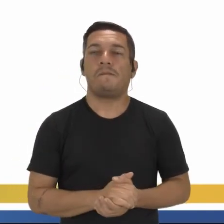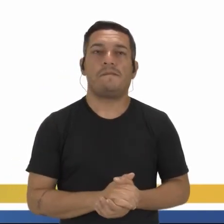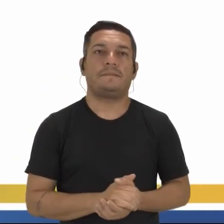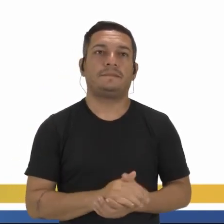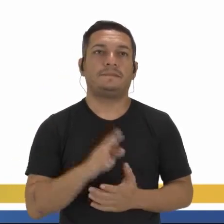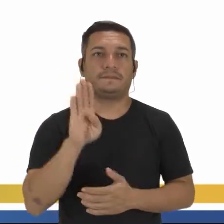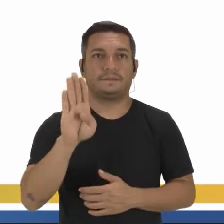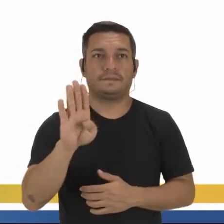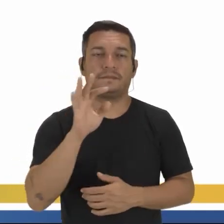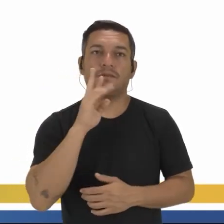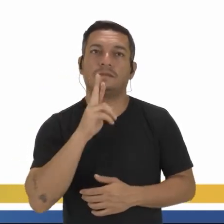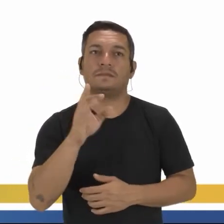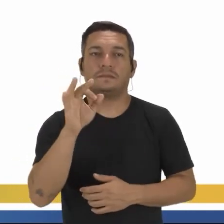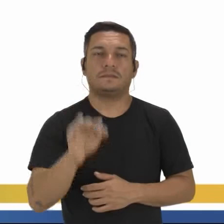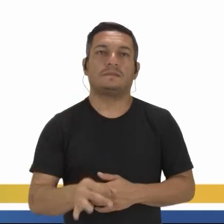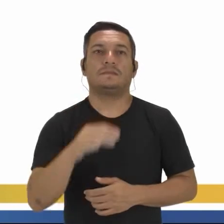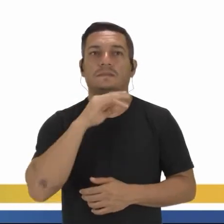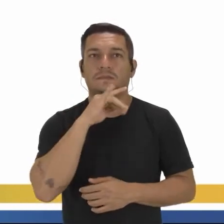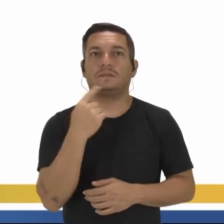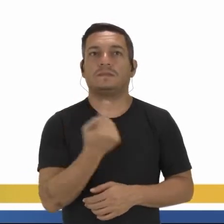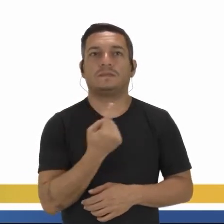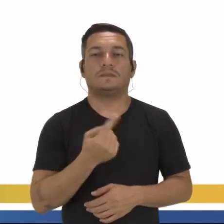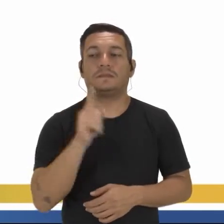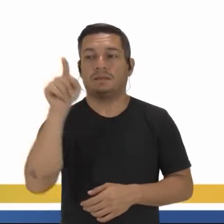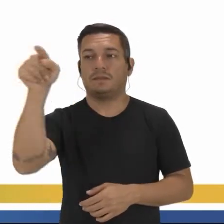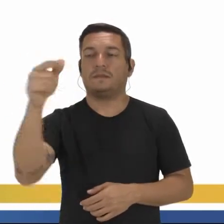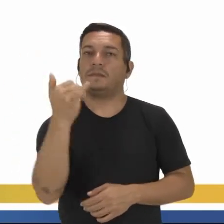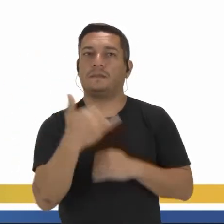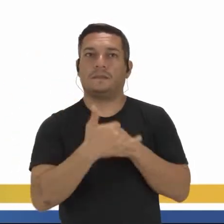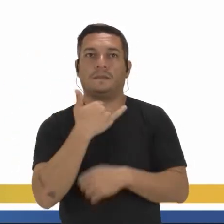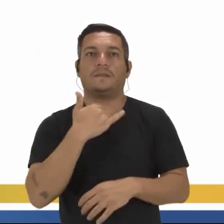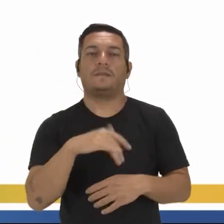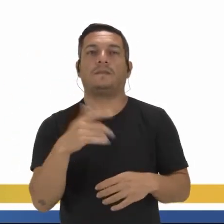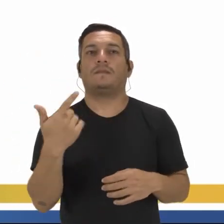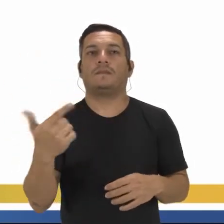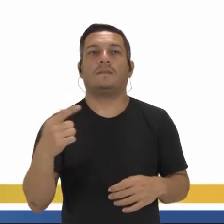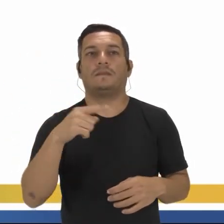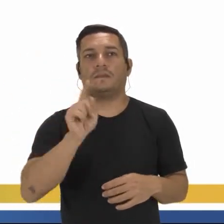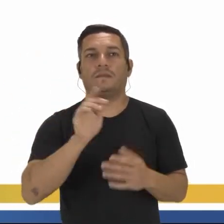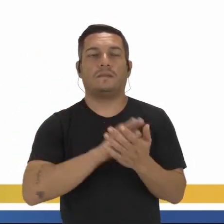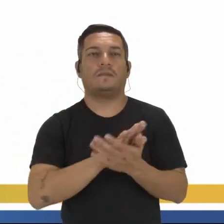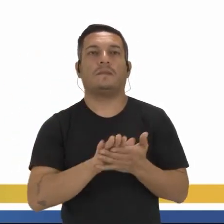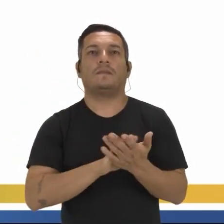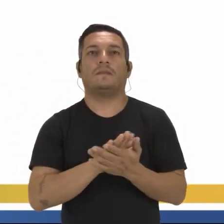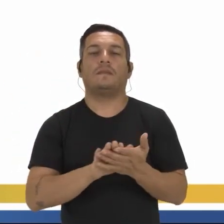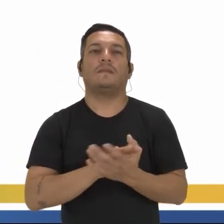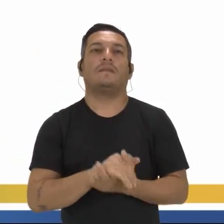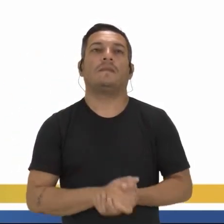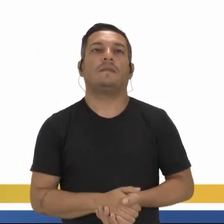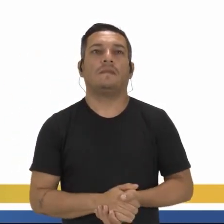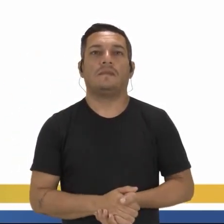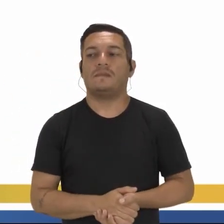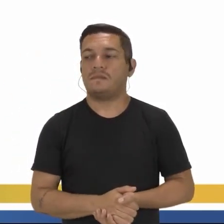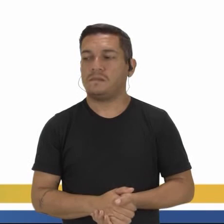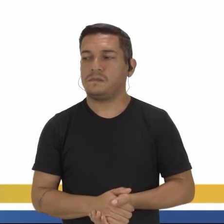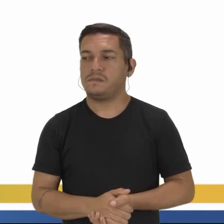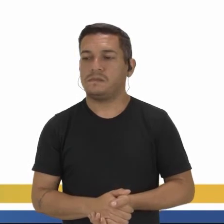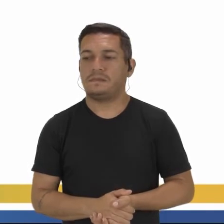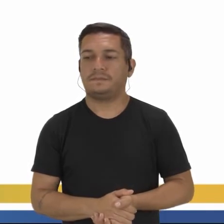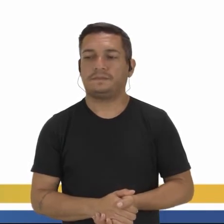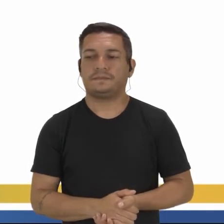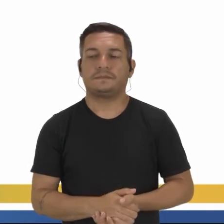essa. Voltando, então, letra B, resposta certa. Ruim, sozinho, aquele traiu, não possuem acento